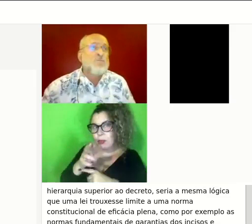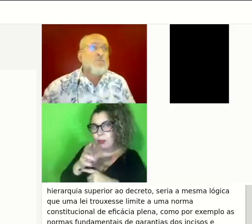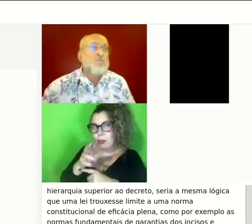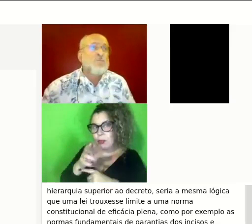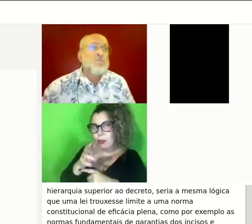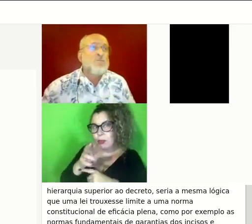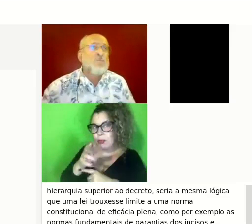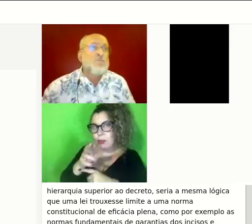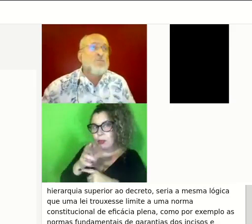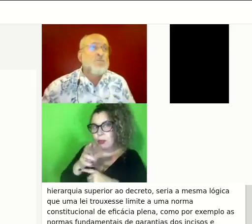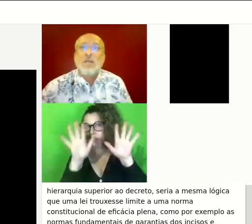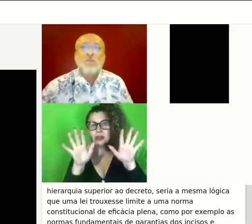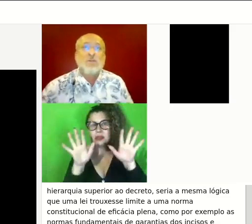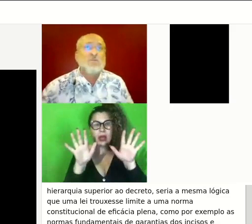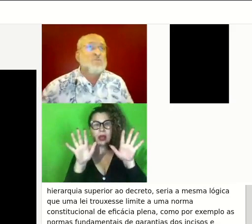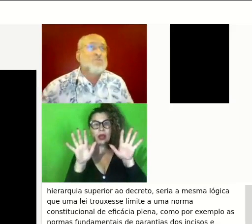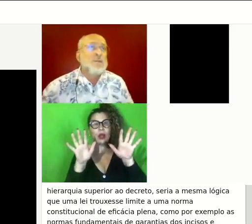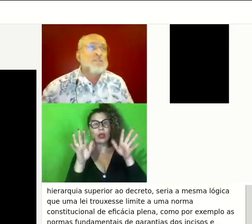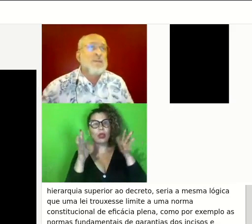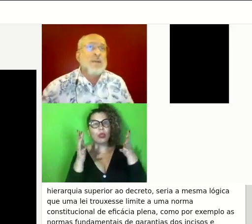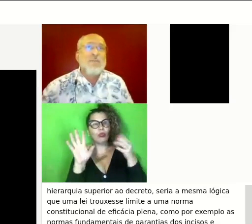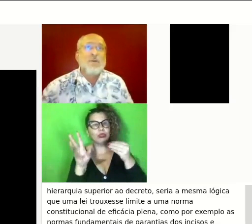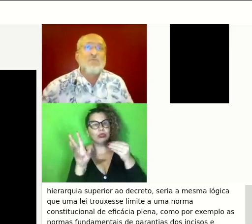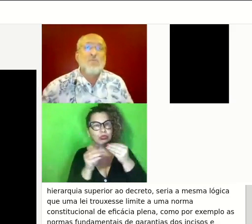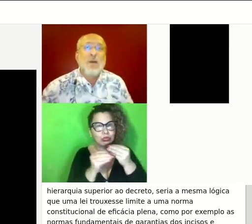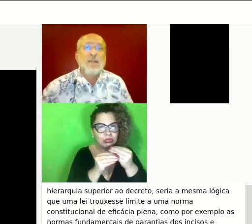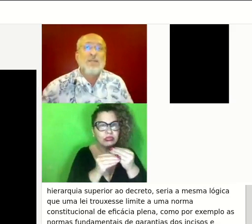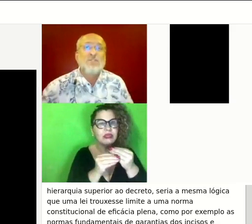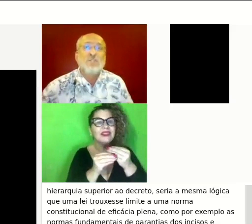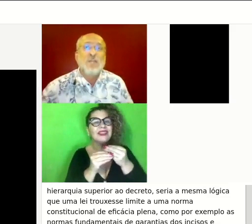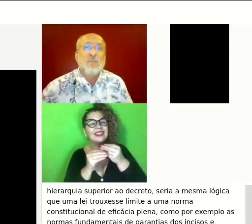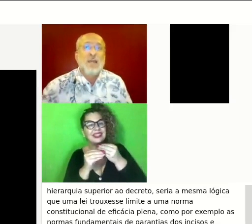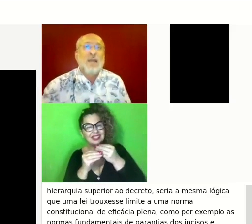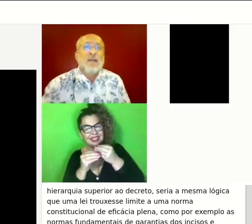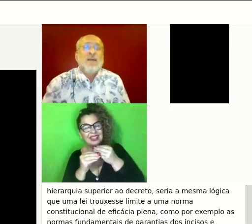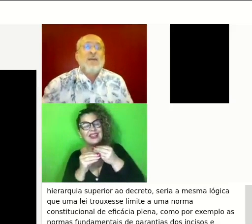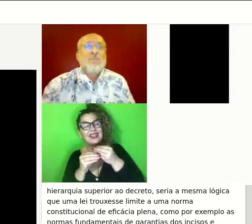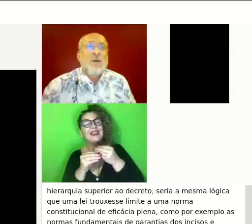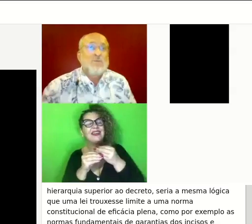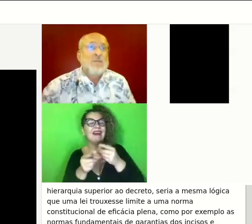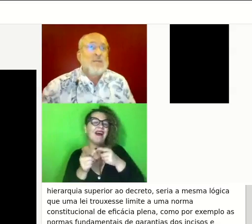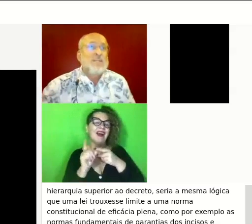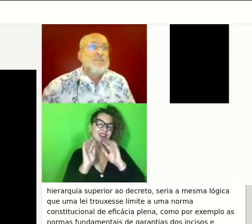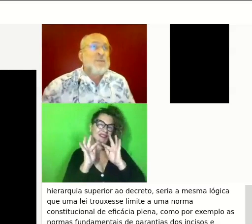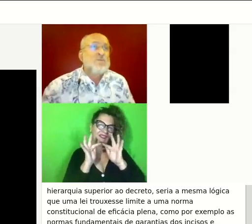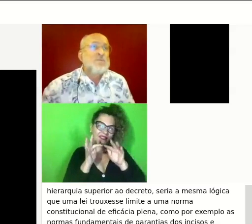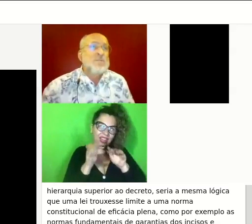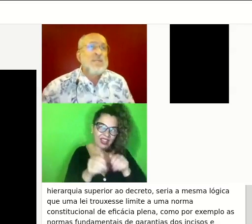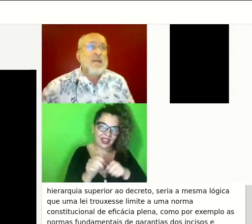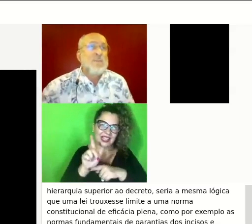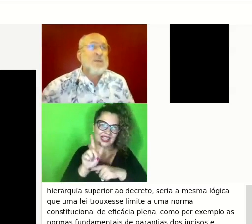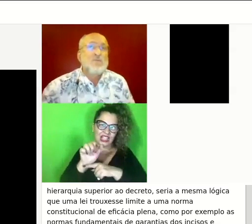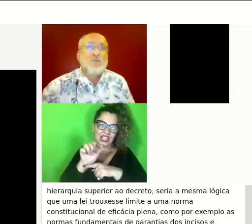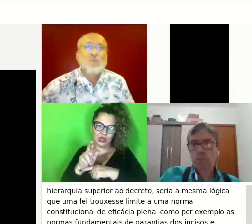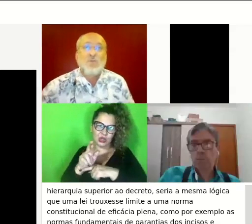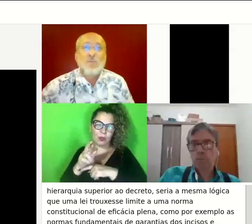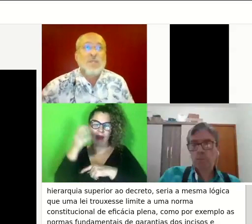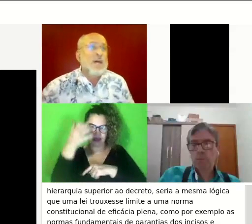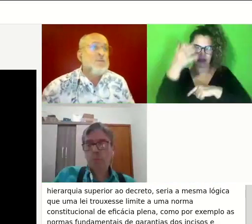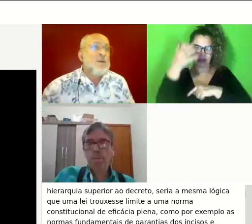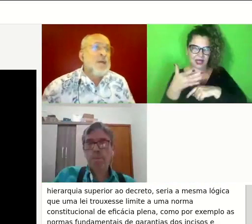Vamos passar a palavra para o Gilmar antes de caminhar para os agradecimentos e encerramento do nosso webinário, agradecendo a paciência